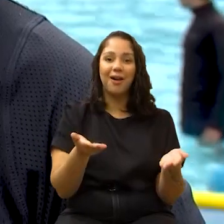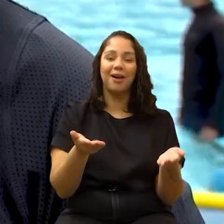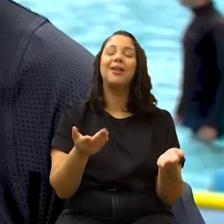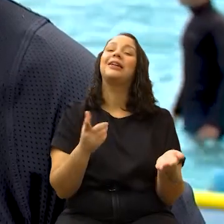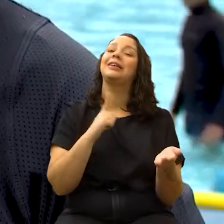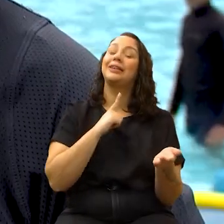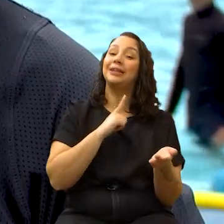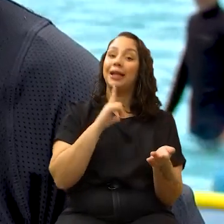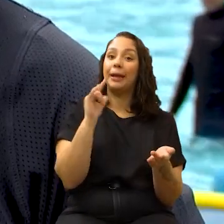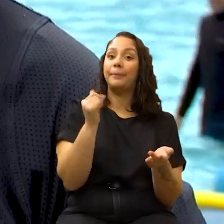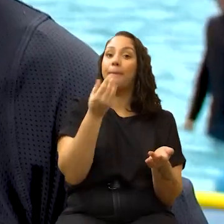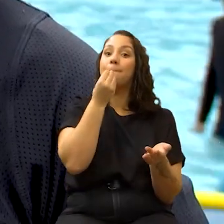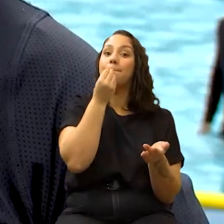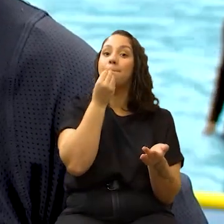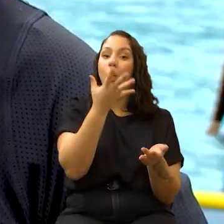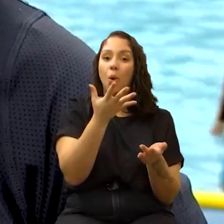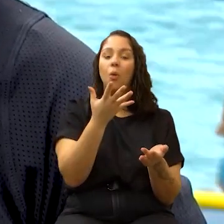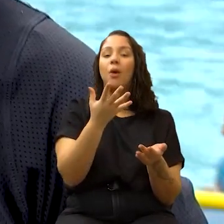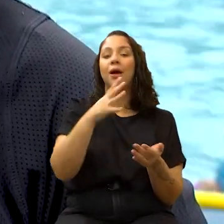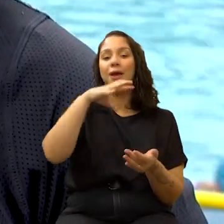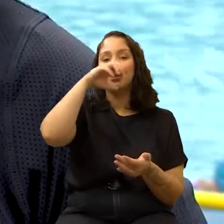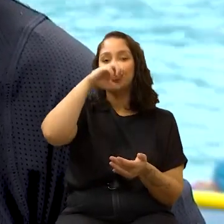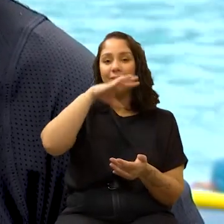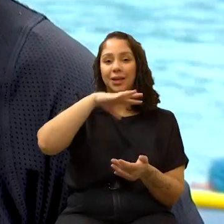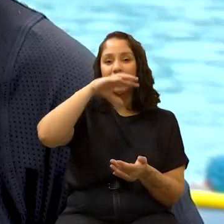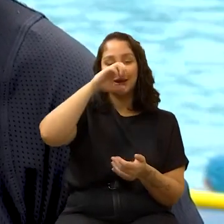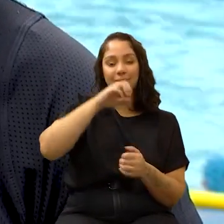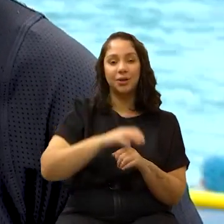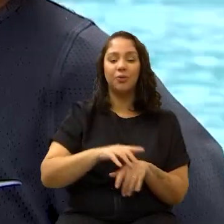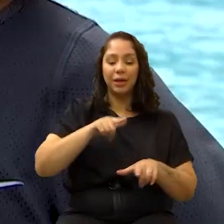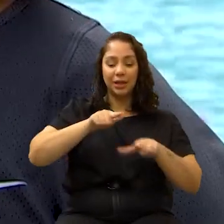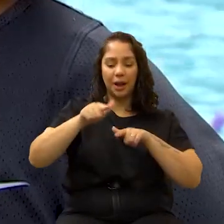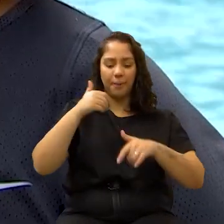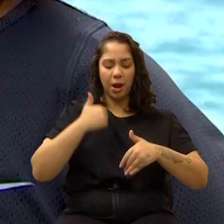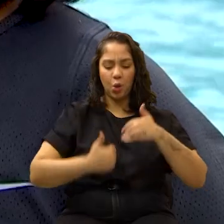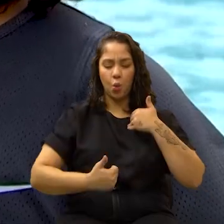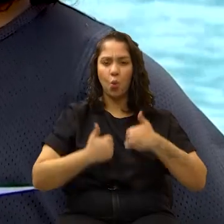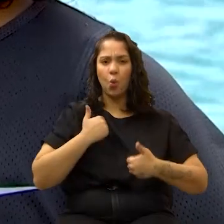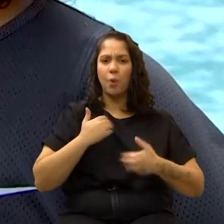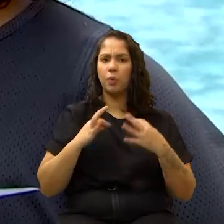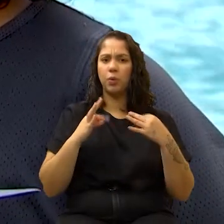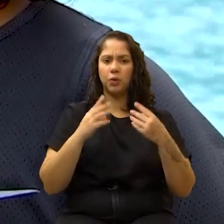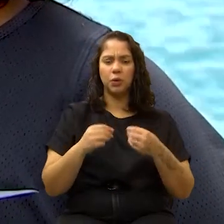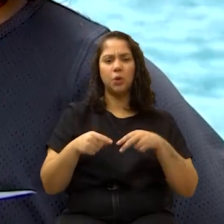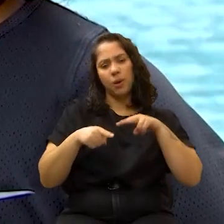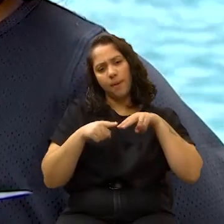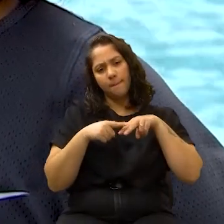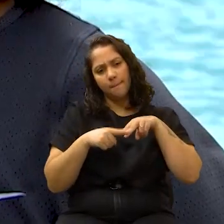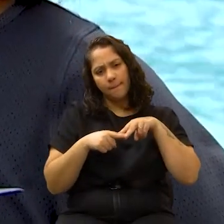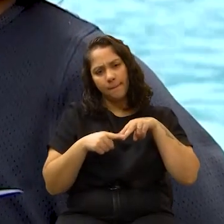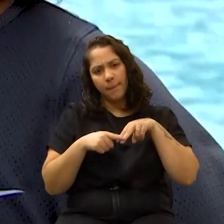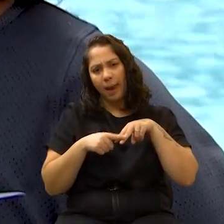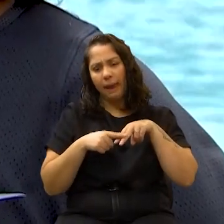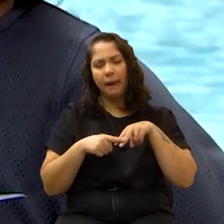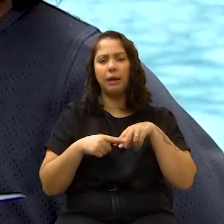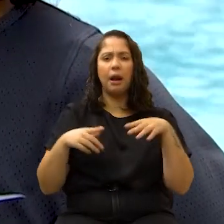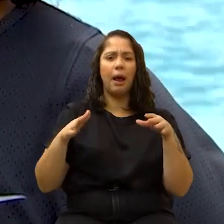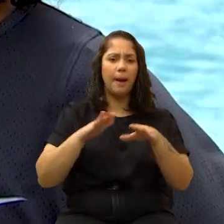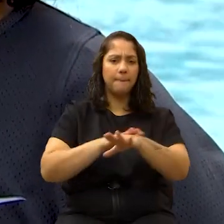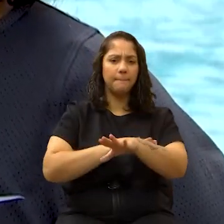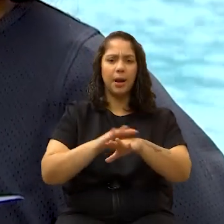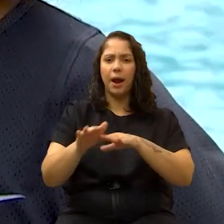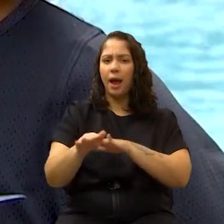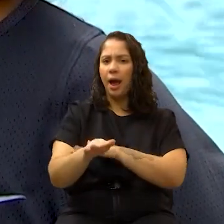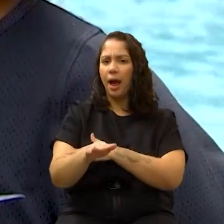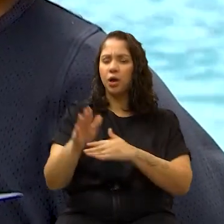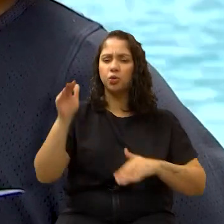tem uma grande vantagem, principalmente na parte respiratória. Então, ela trabalha todo o corpo, ela trabalha desde as pernas,